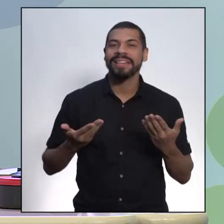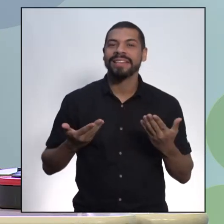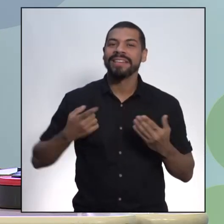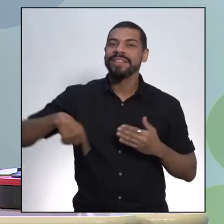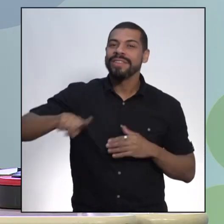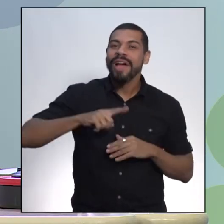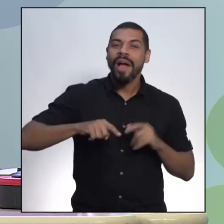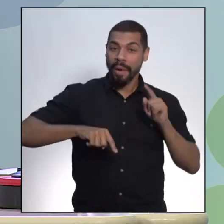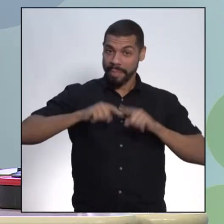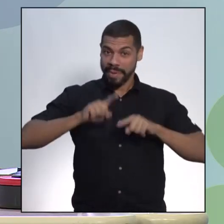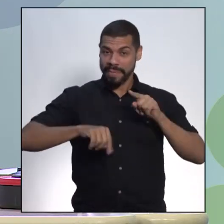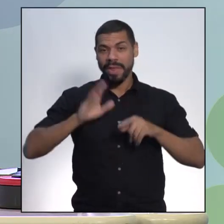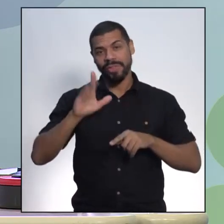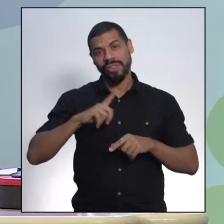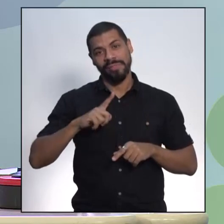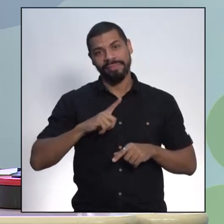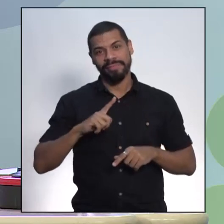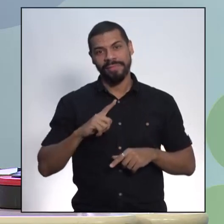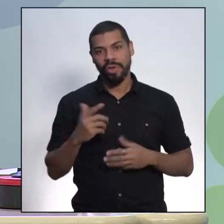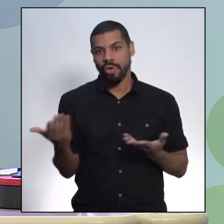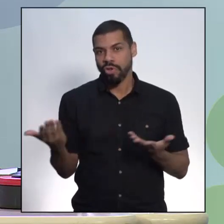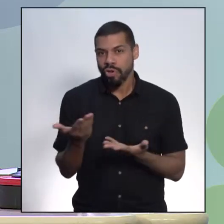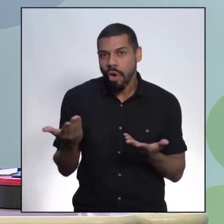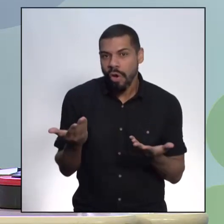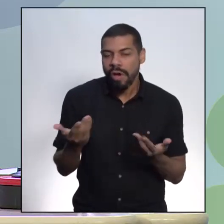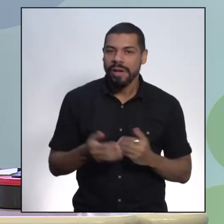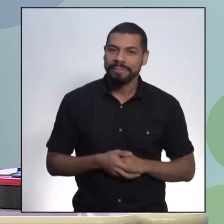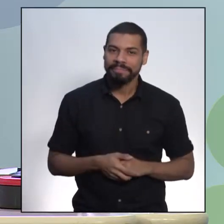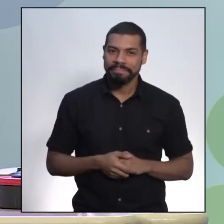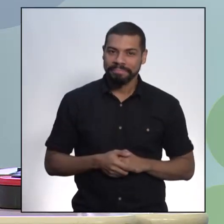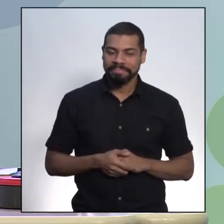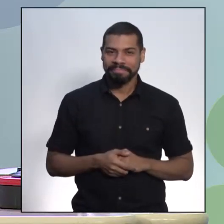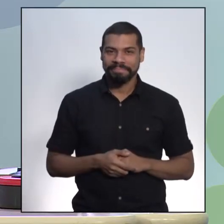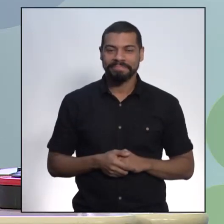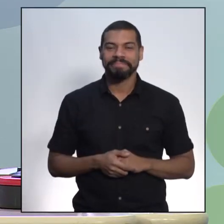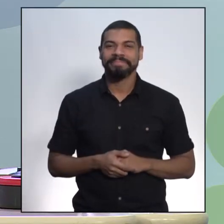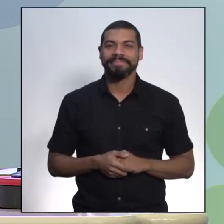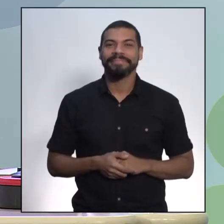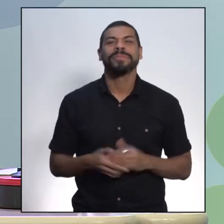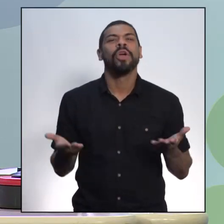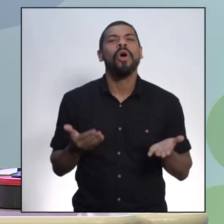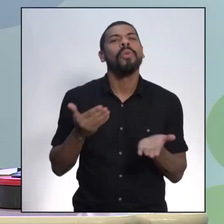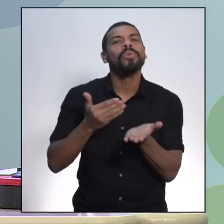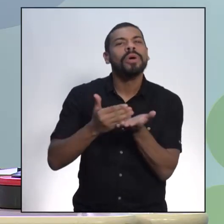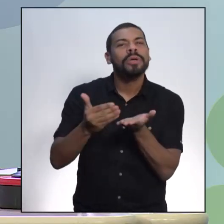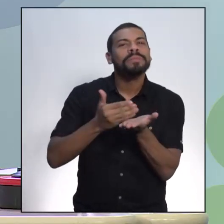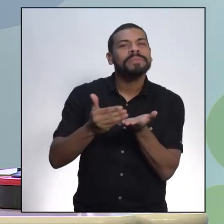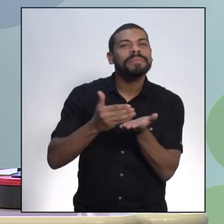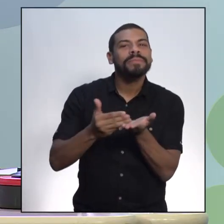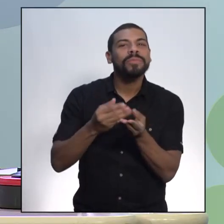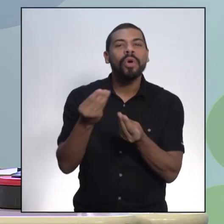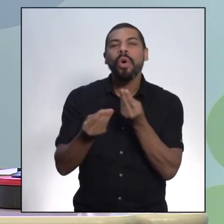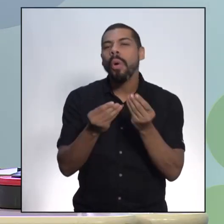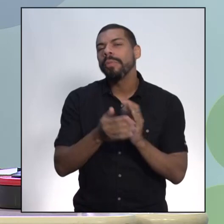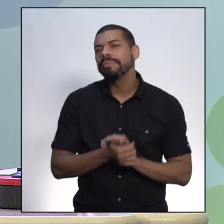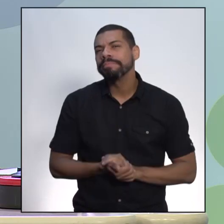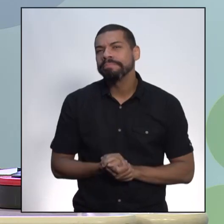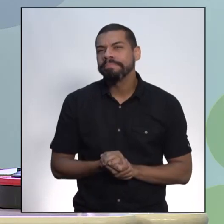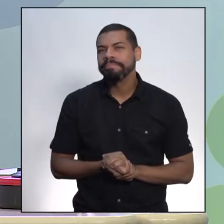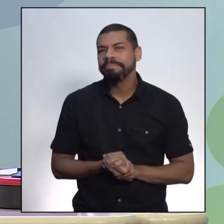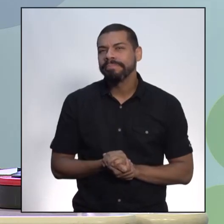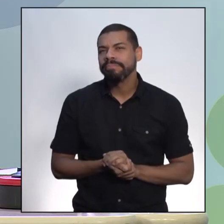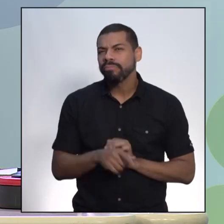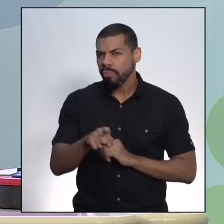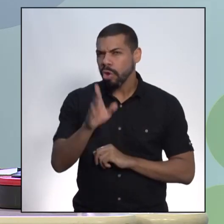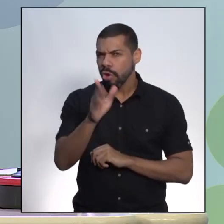de materiais que já temos, até por conta da nossa condição atual, ok? Então, vamos começar interagindo assim.